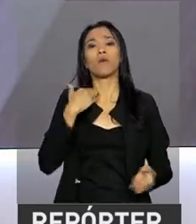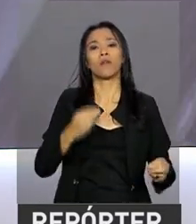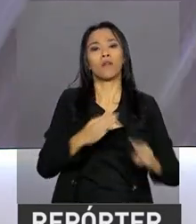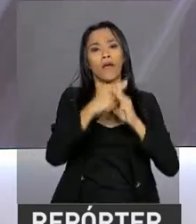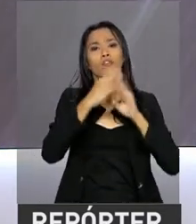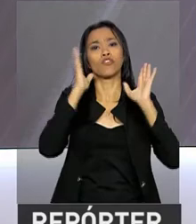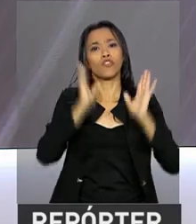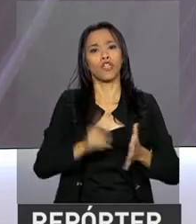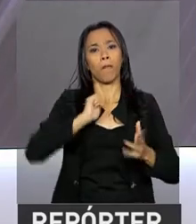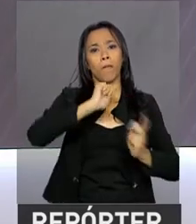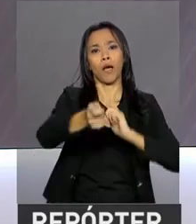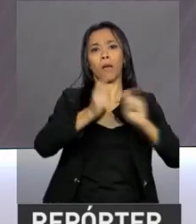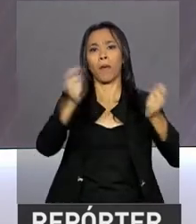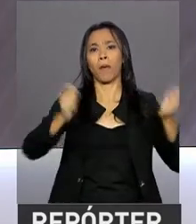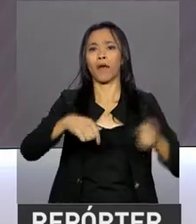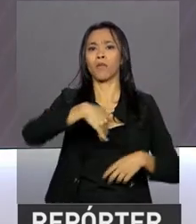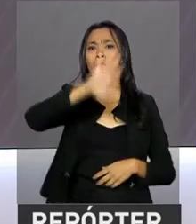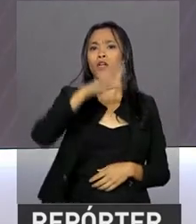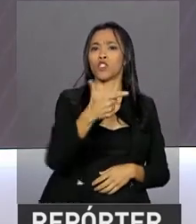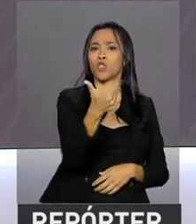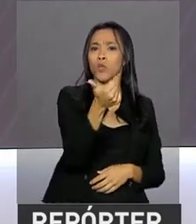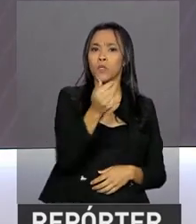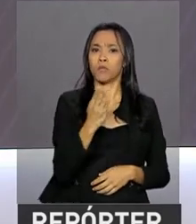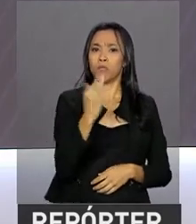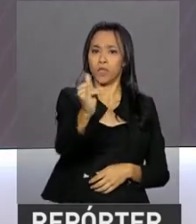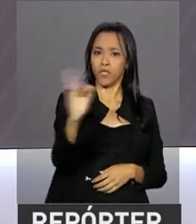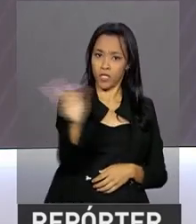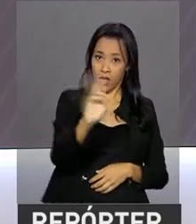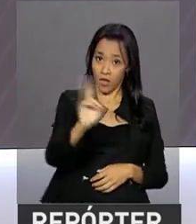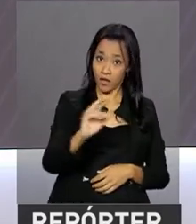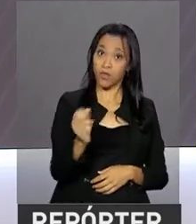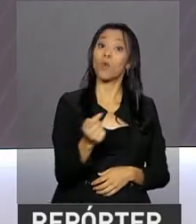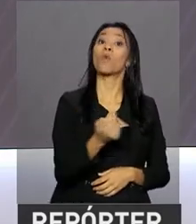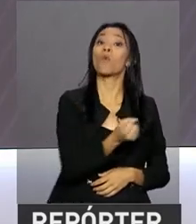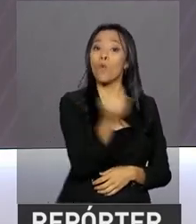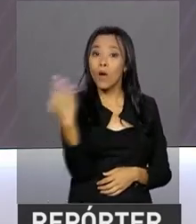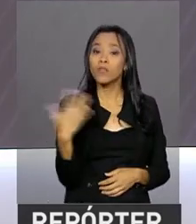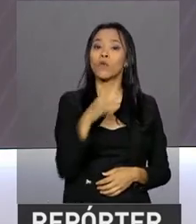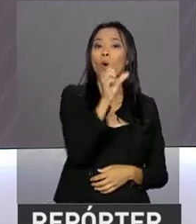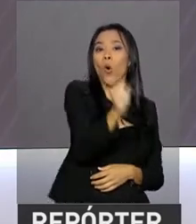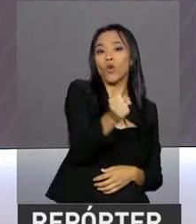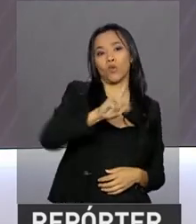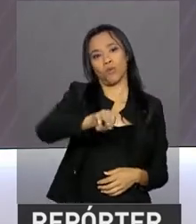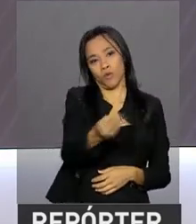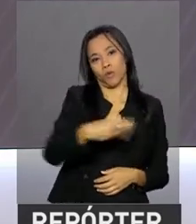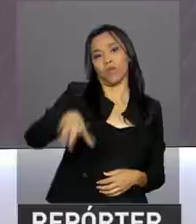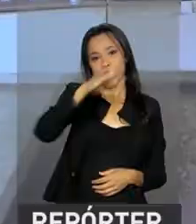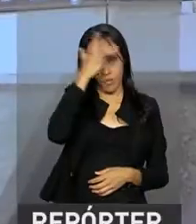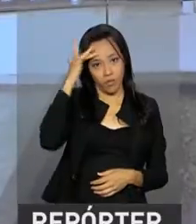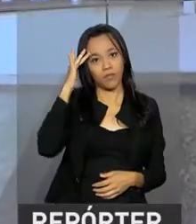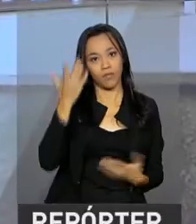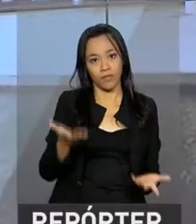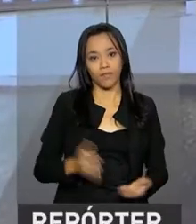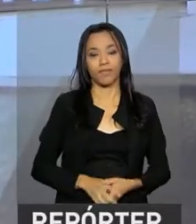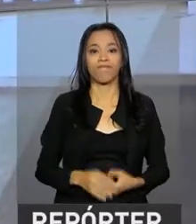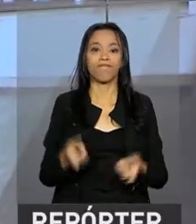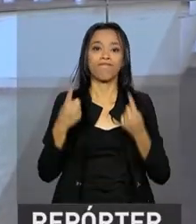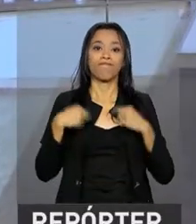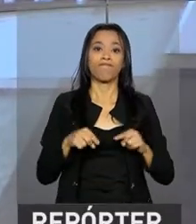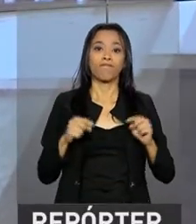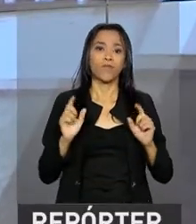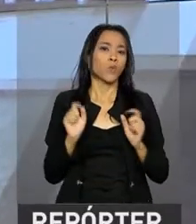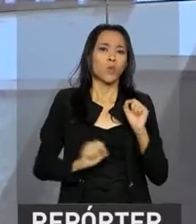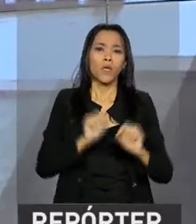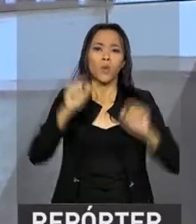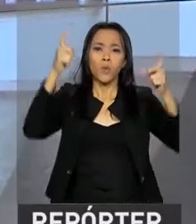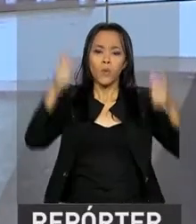já pagou mais de 12 bilhões de reais para cerca de 8 milhões de trabalhadores o espaço que